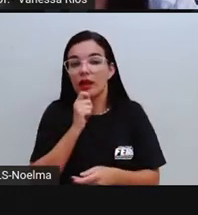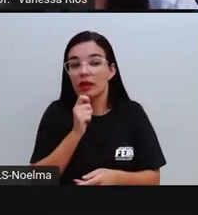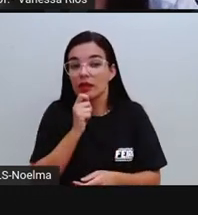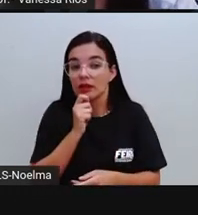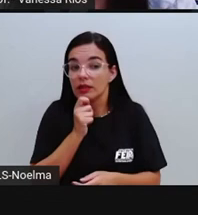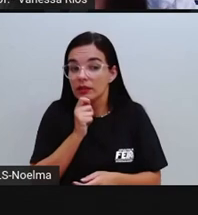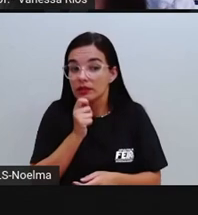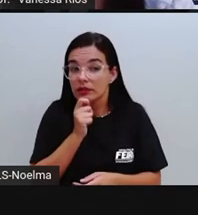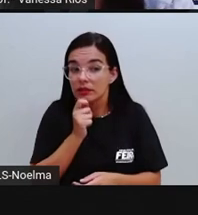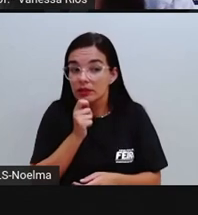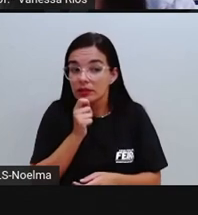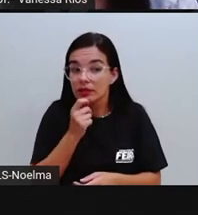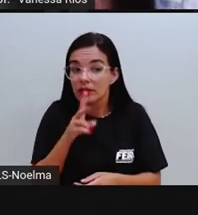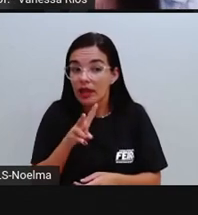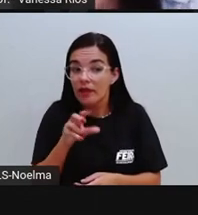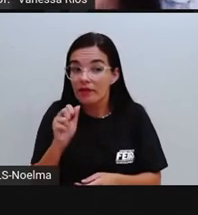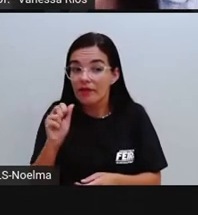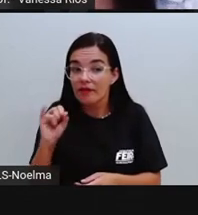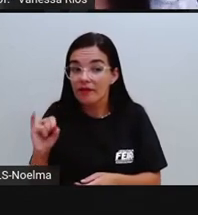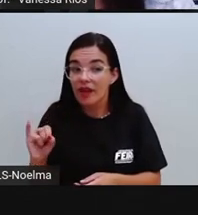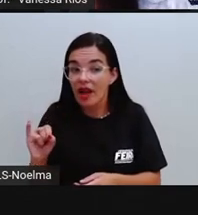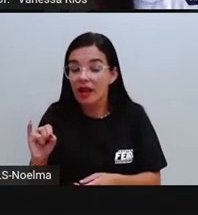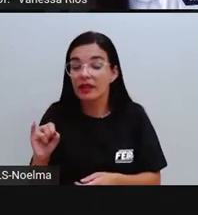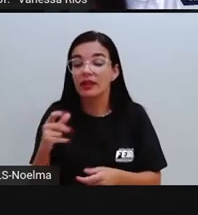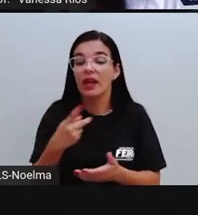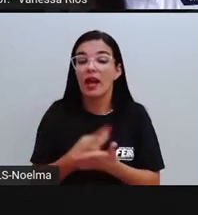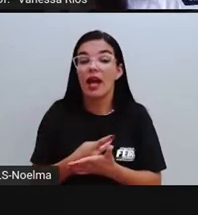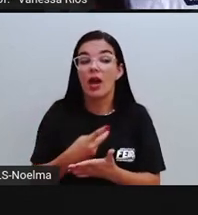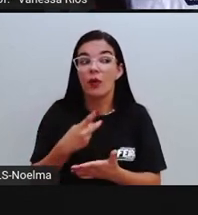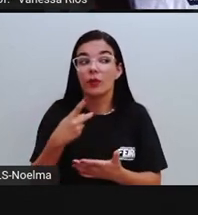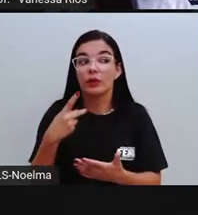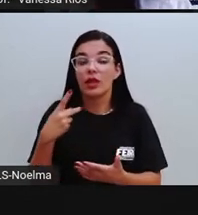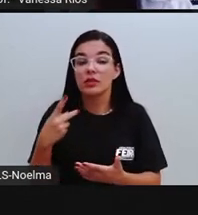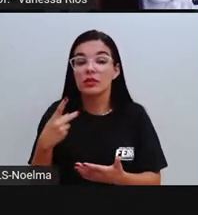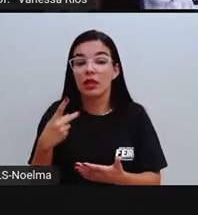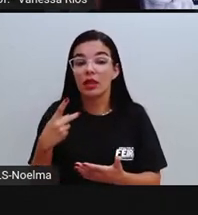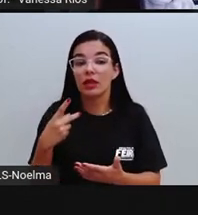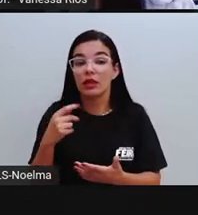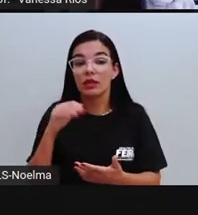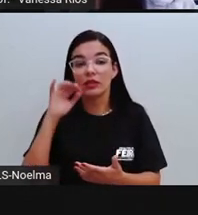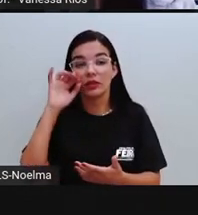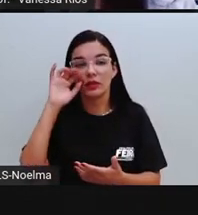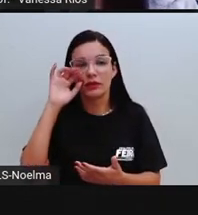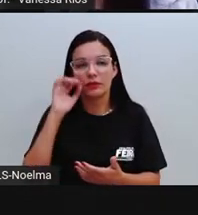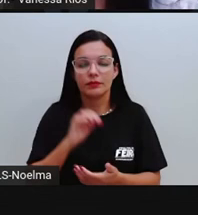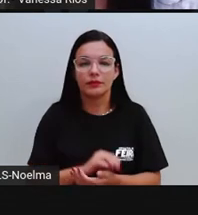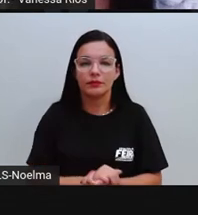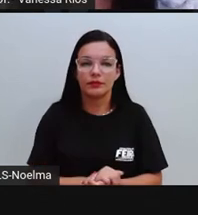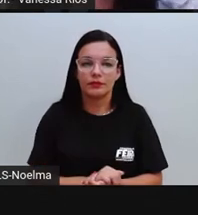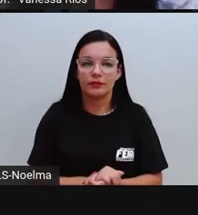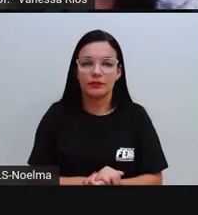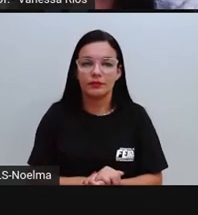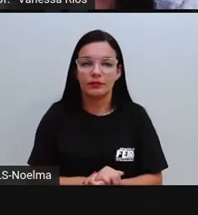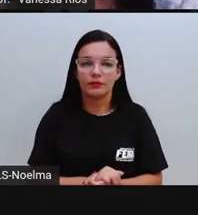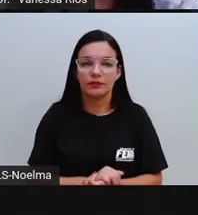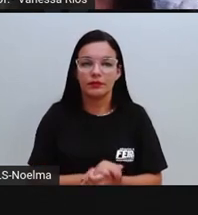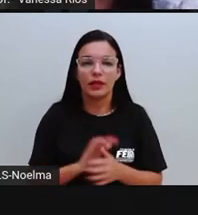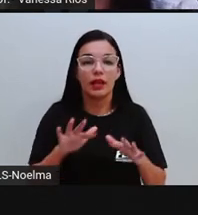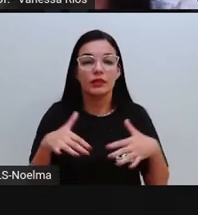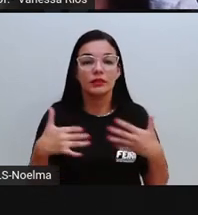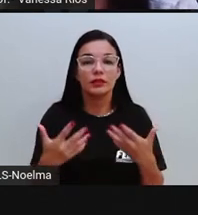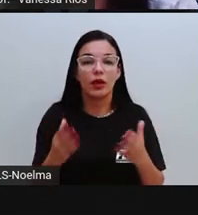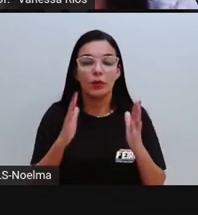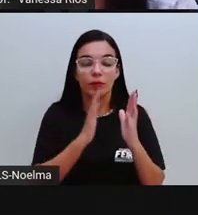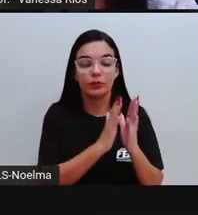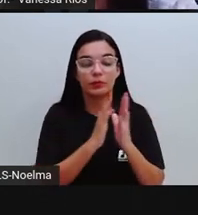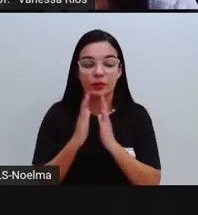vem do verbo visitar. Mas quando a gente fala visitaremos, expressa uma ação que ainda vai acontecer. Então, o